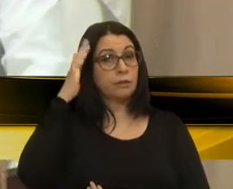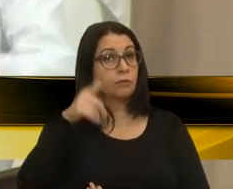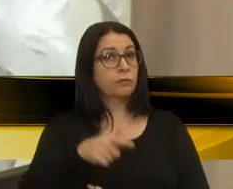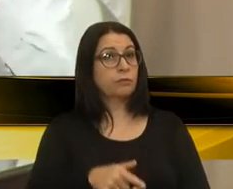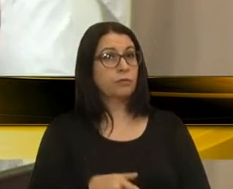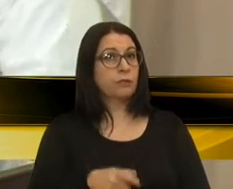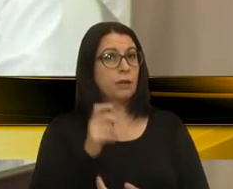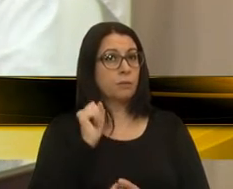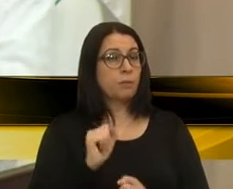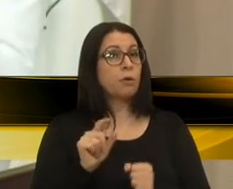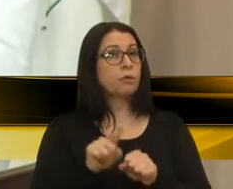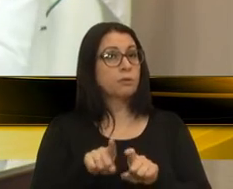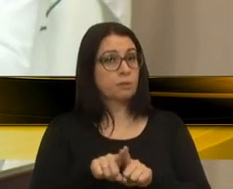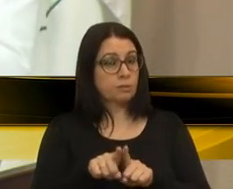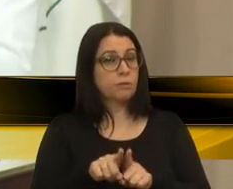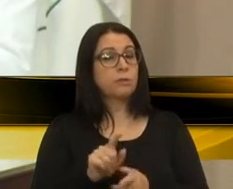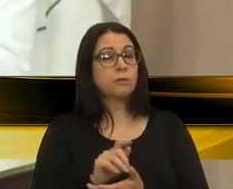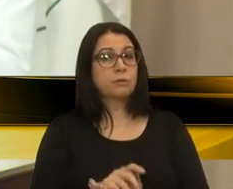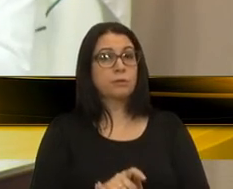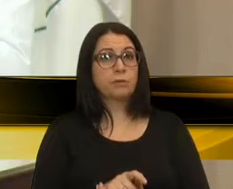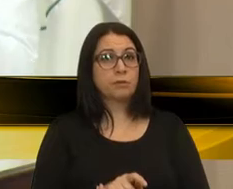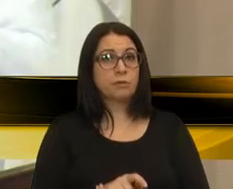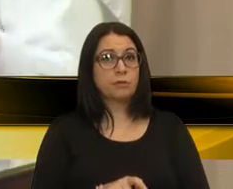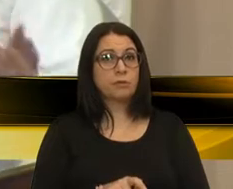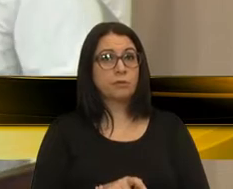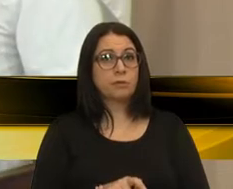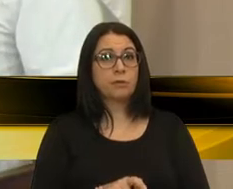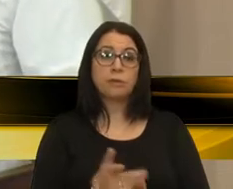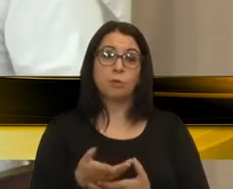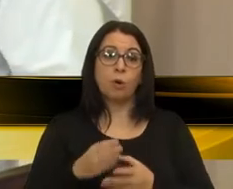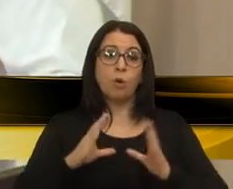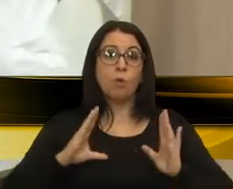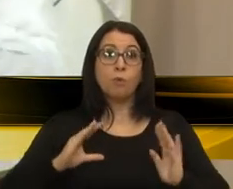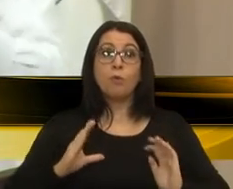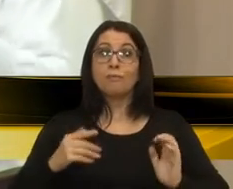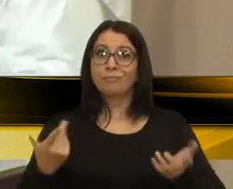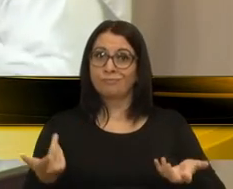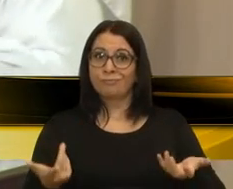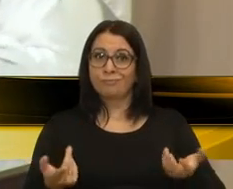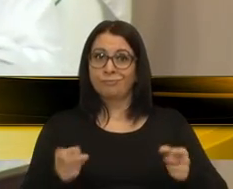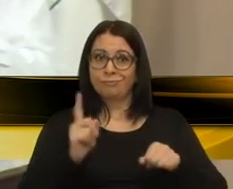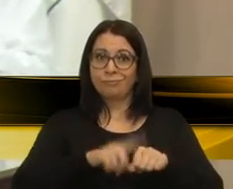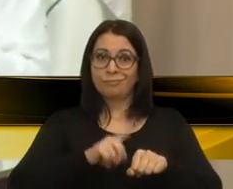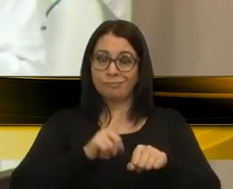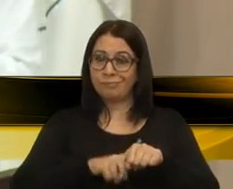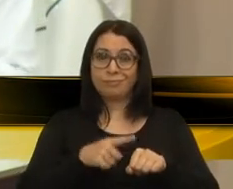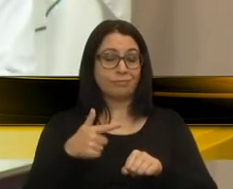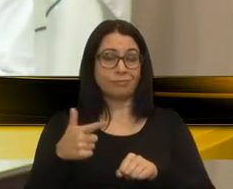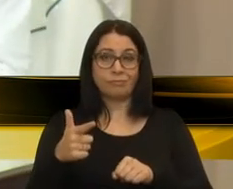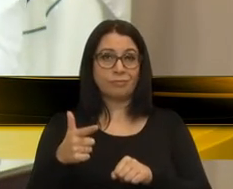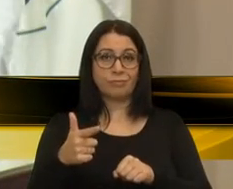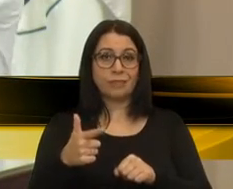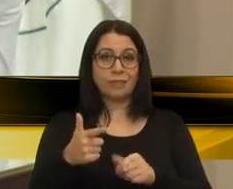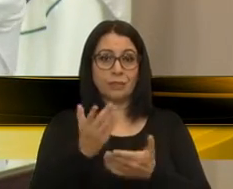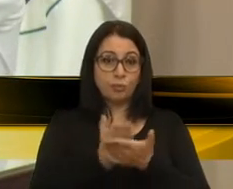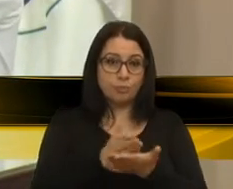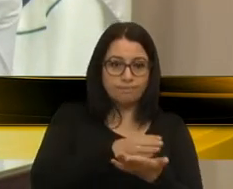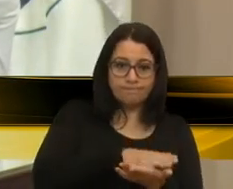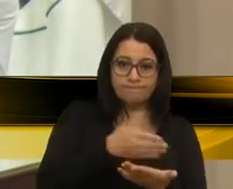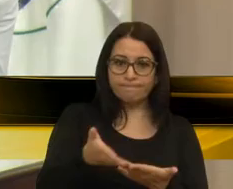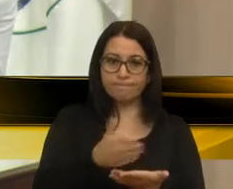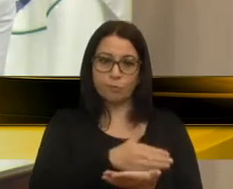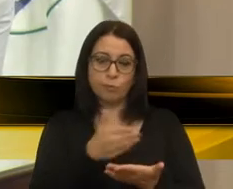e pode ser, inclusive, uma certa zona de conforto, porque nesse momento, onde ainda não existe um divisor de